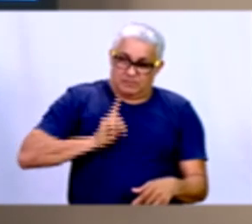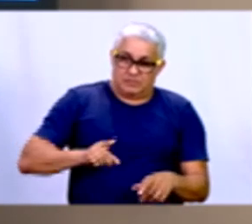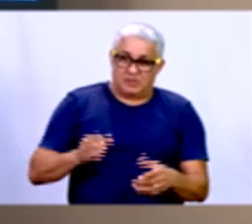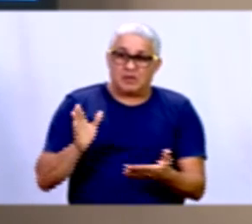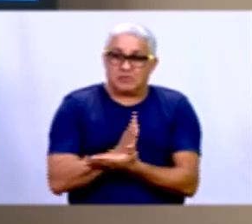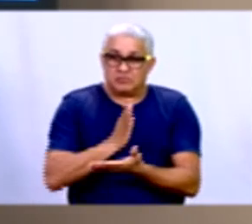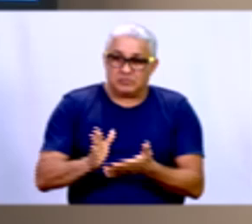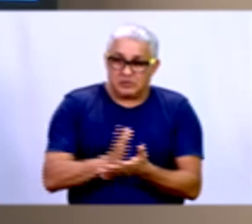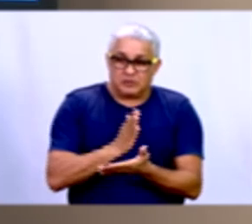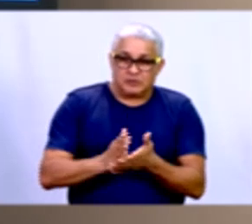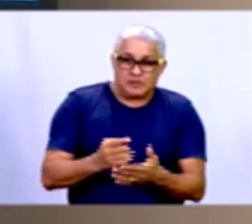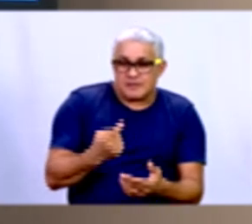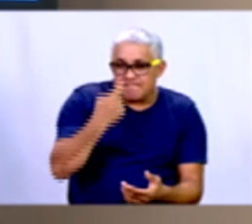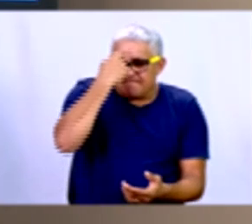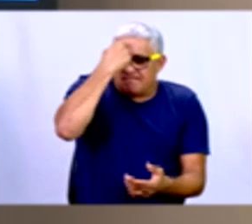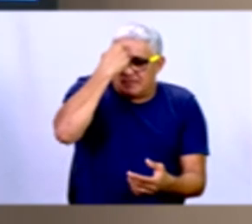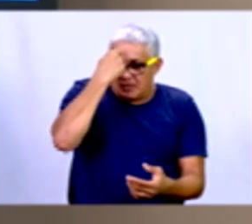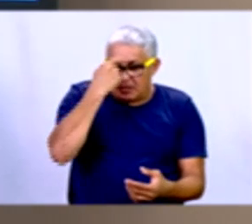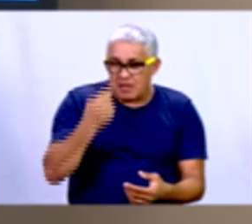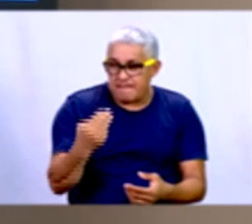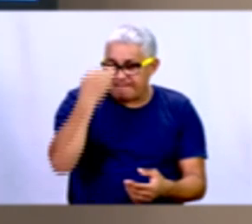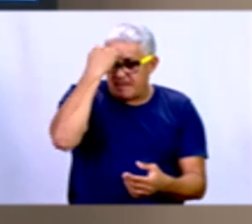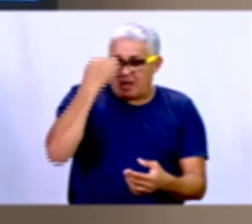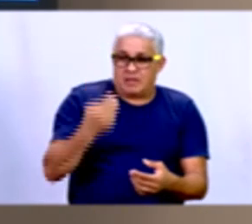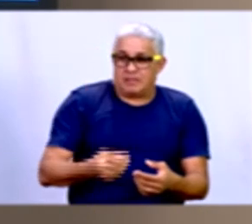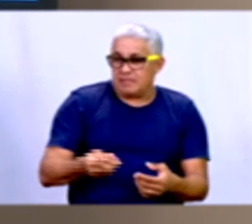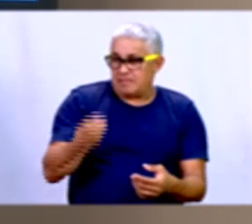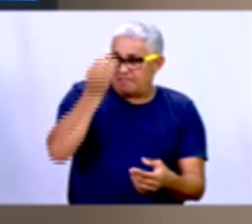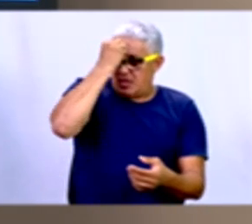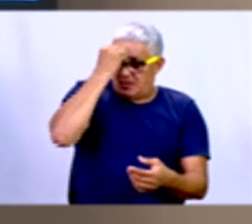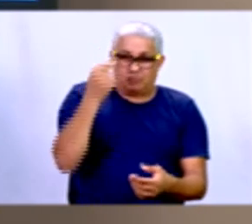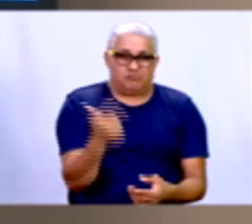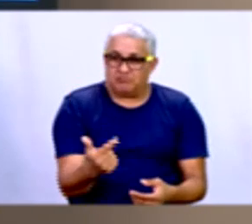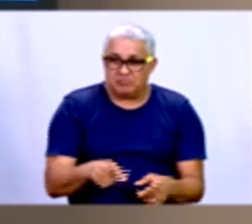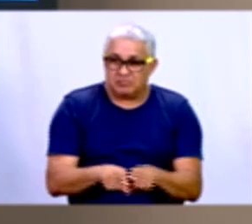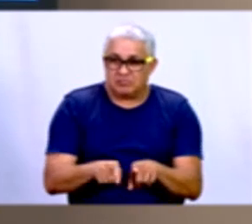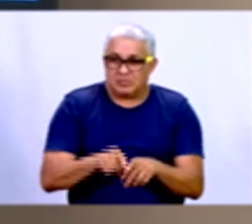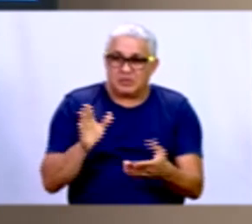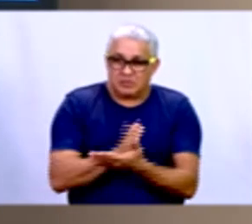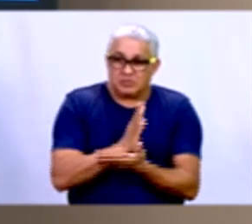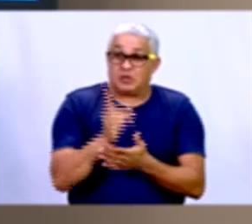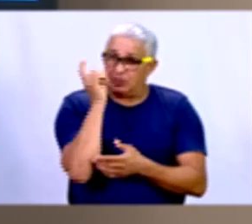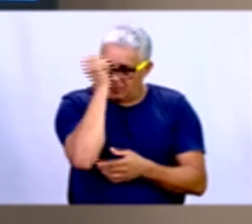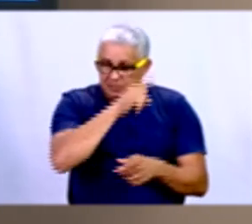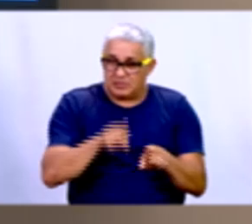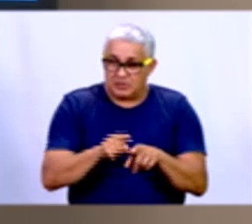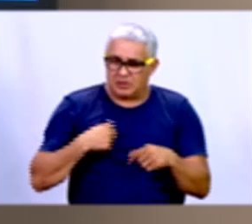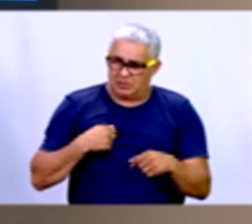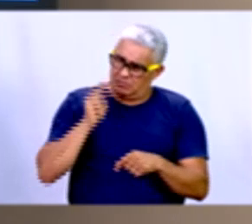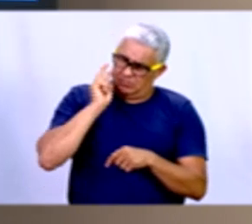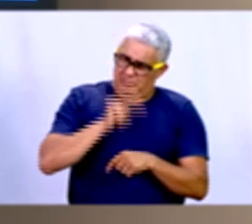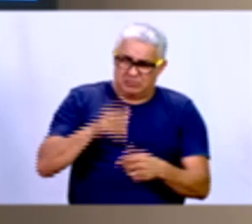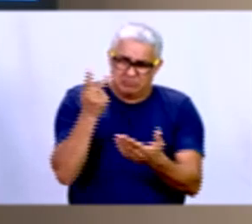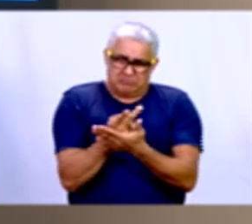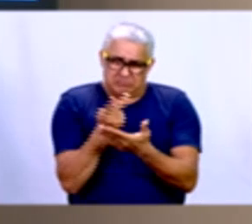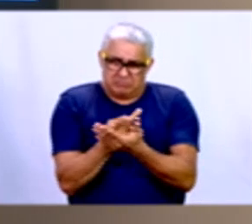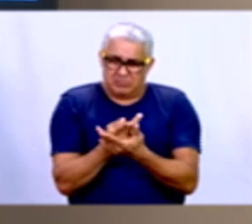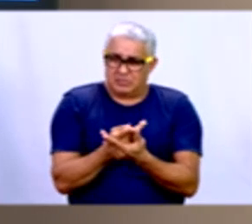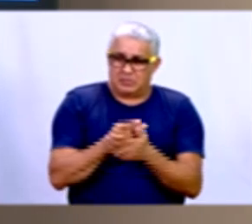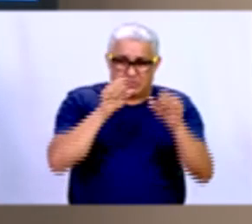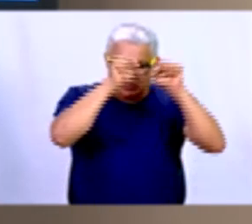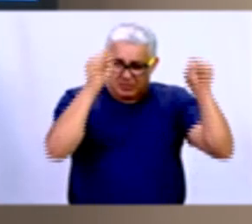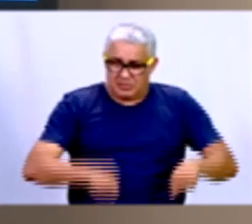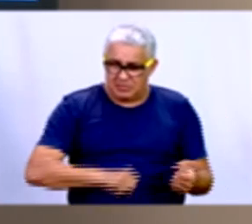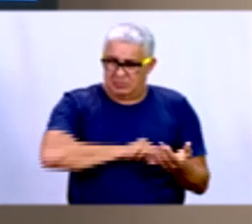concentração, de memorização, de leitura, de percepção. Um erro que eu vejo assim em muitos